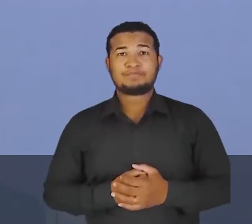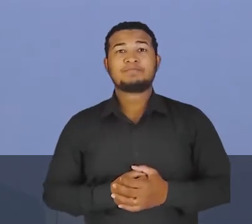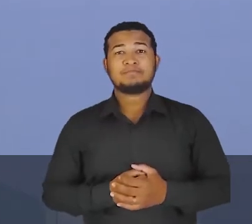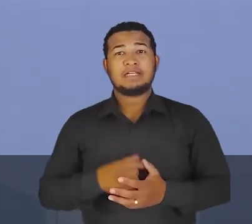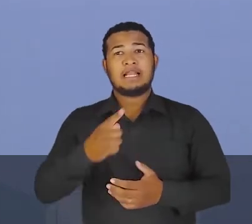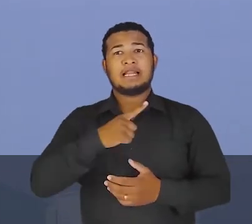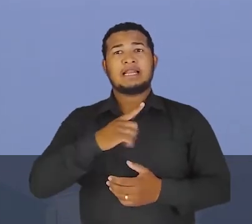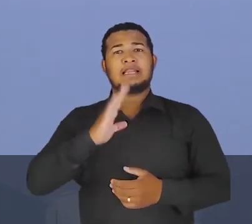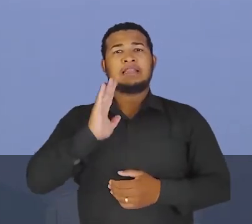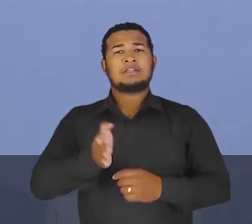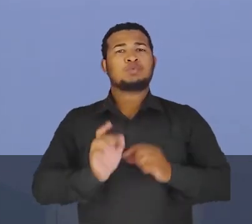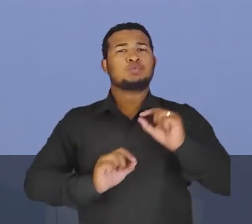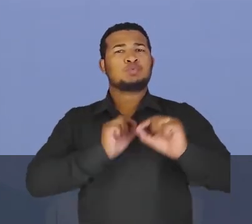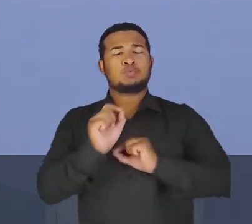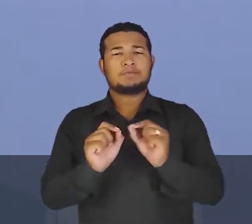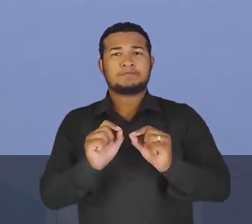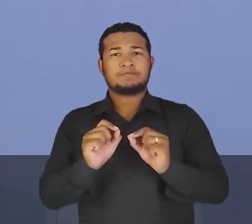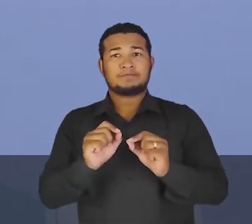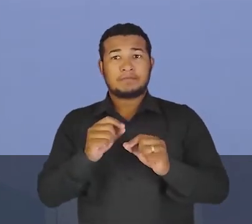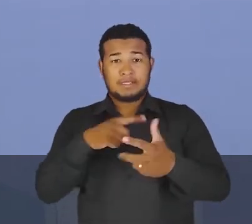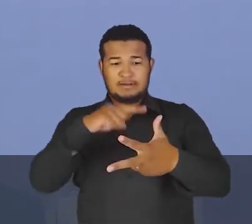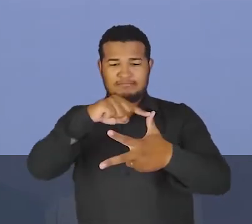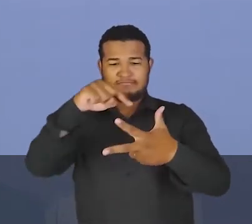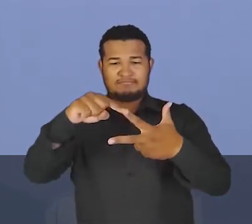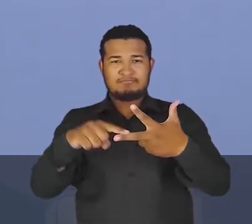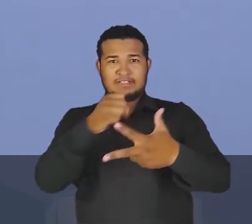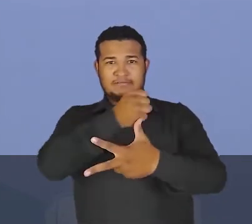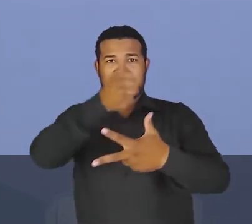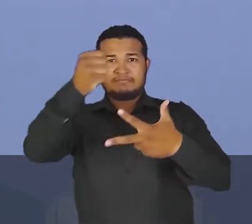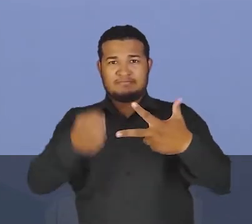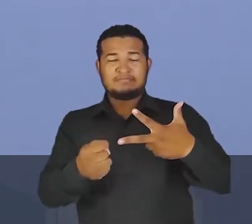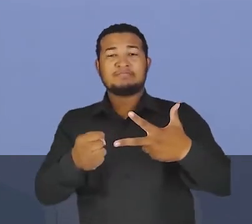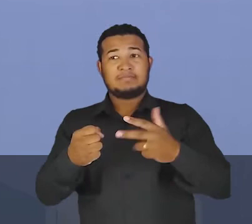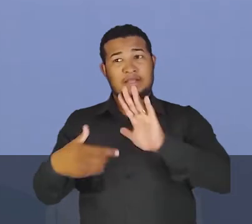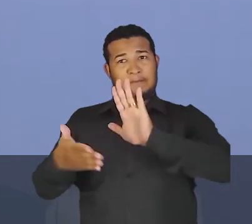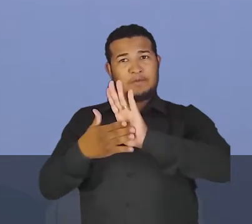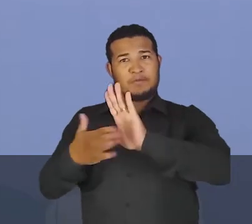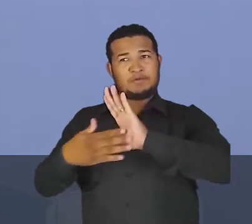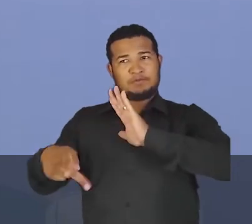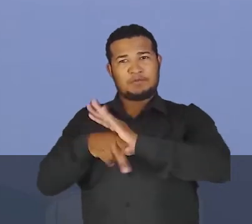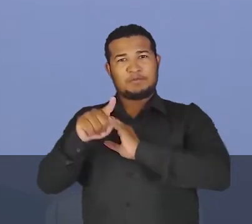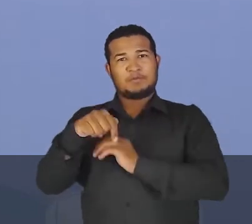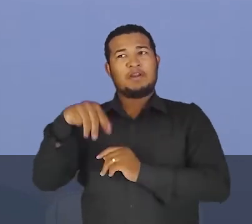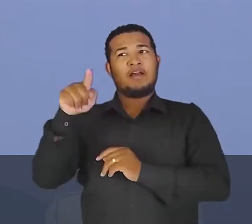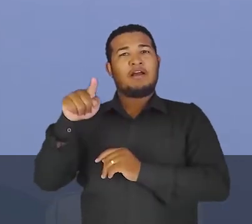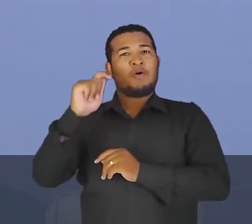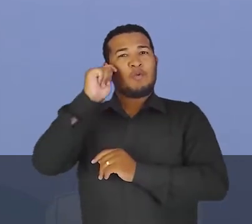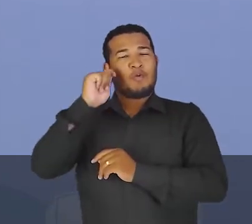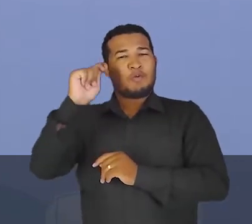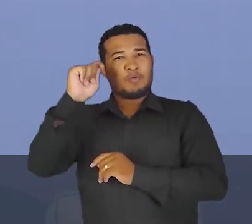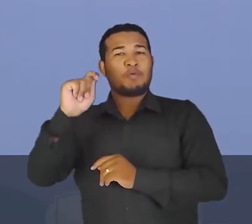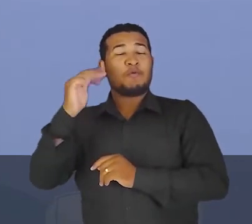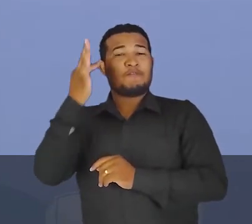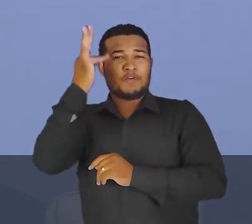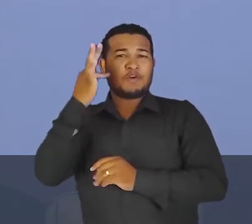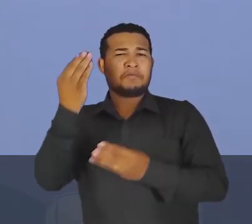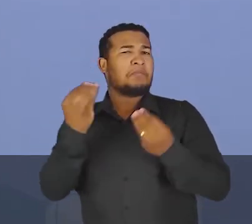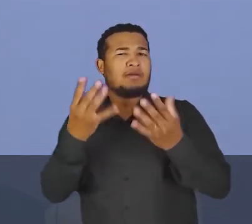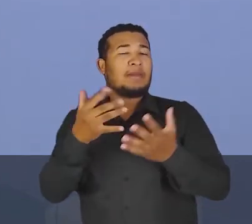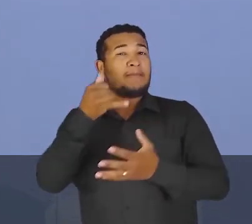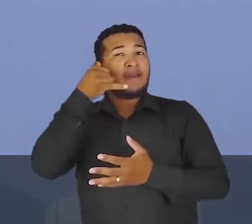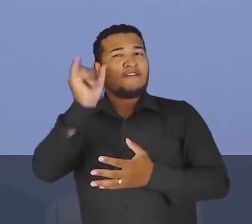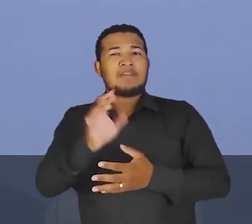tem o seguinte, essa divisão dos poderes é proposta por Montesquieu para não haver abusos, porque ali você